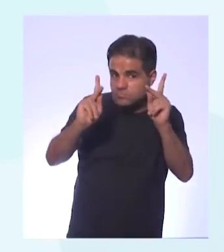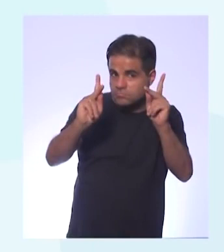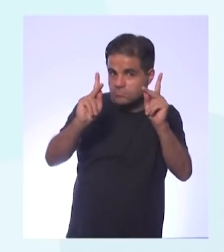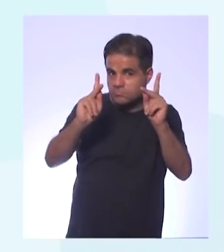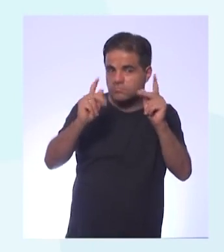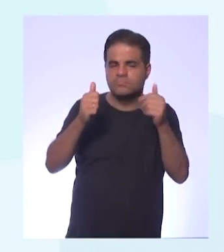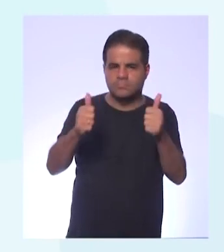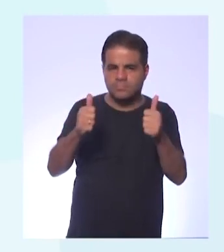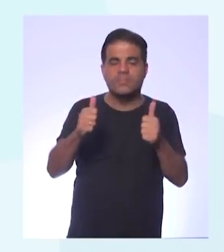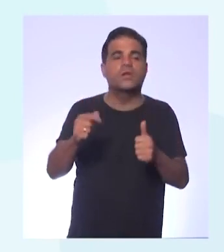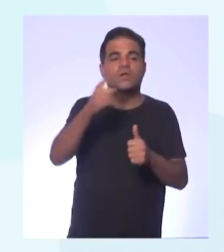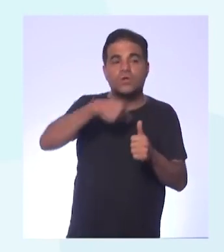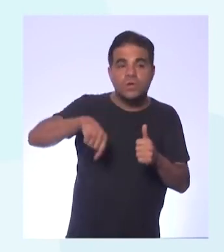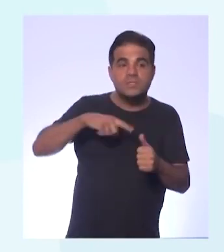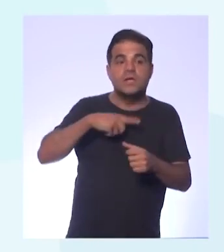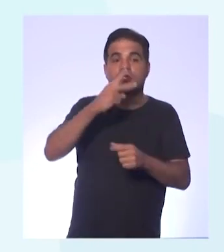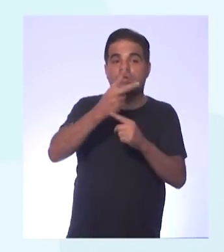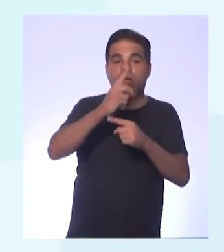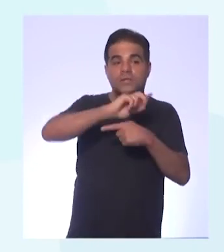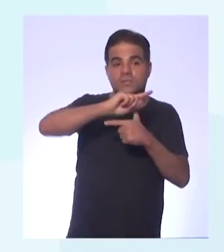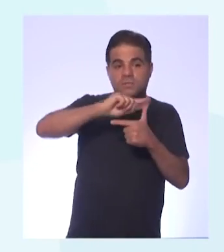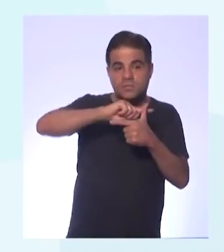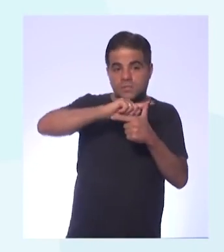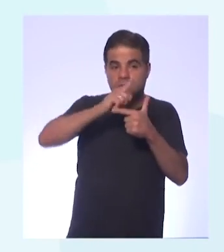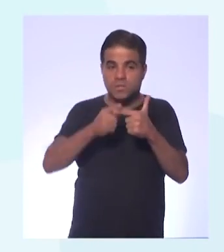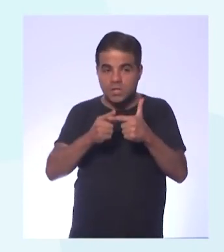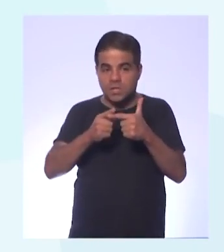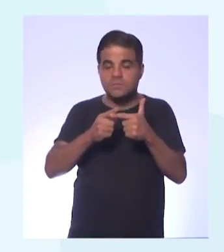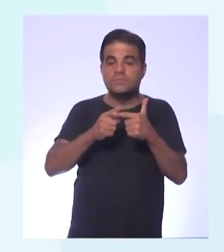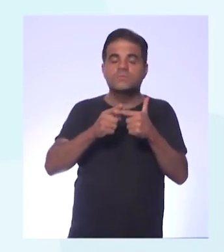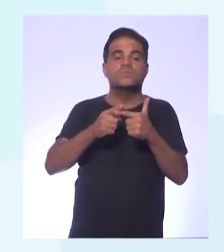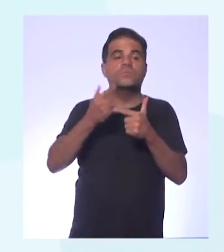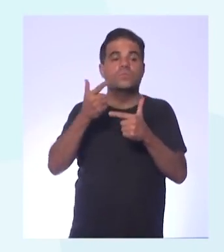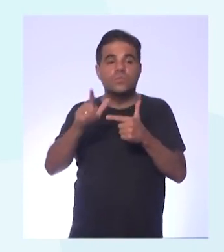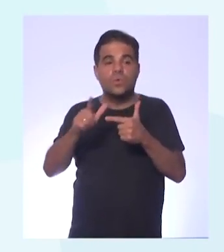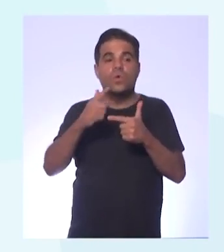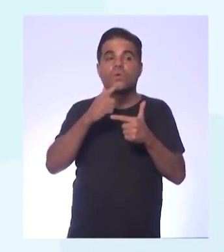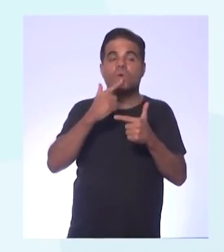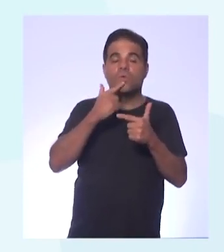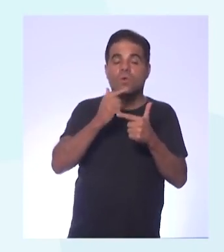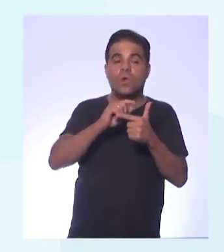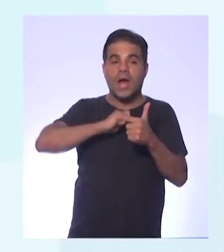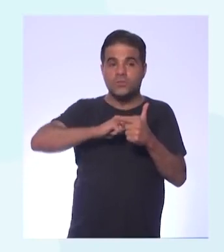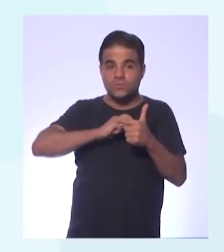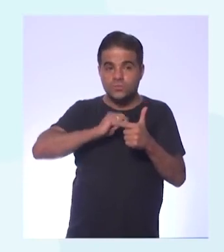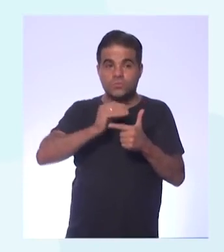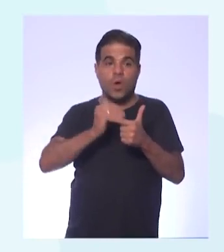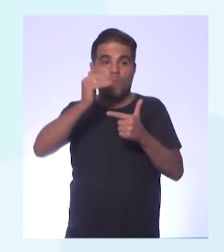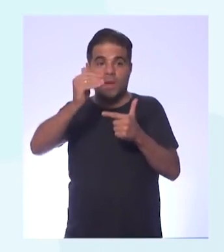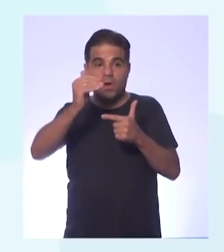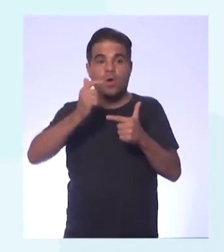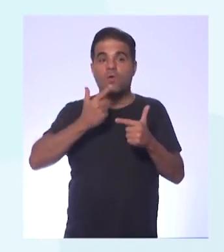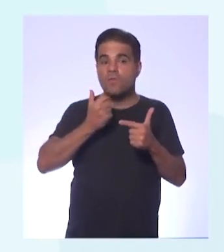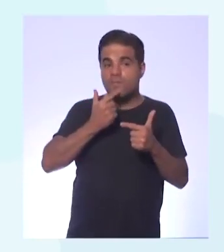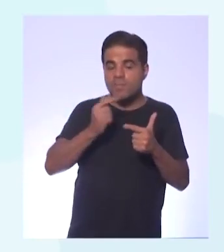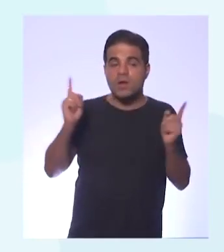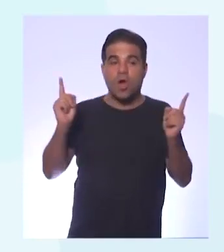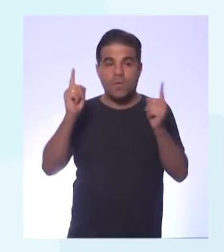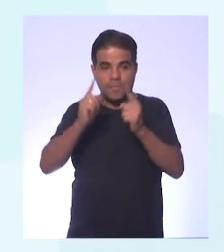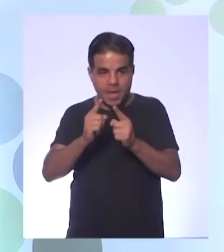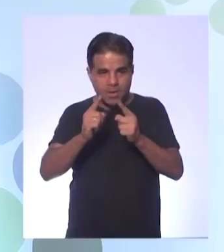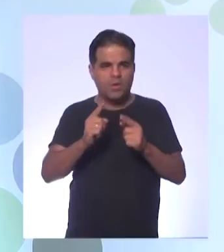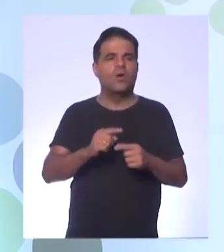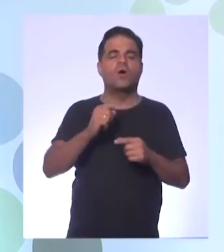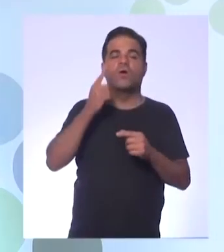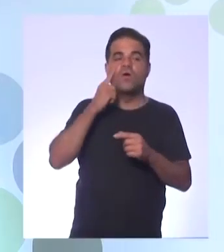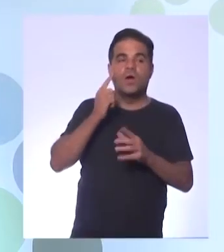Muito bem. A gente tem dois ângulos. Um eu marquei de azul, que é o maior, e um eu marquei de vermelho, que é o menor. Acho eu. Vamos contar. É sim. Então,